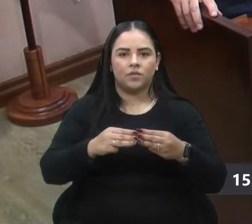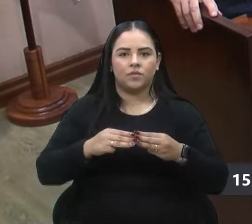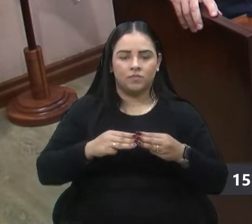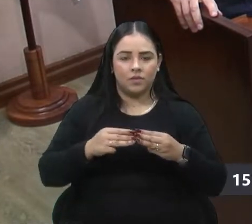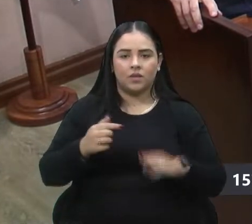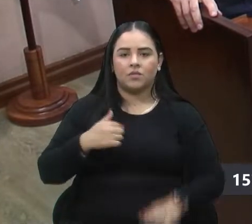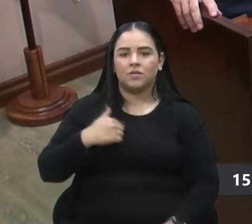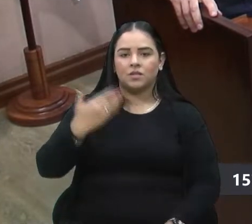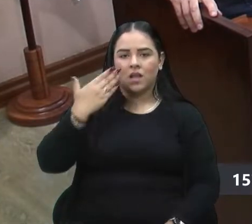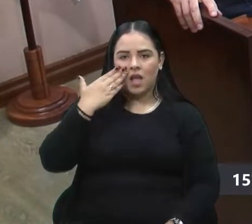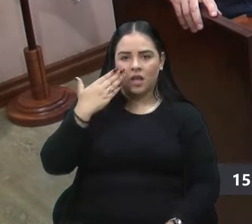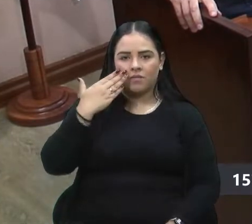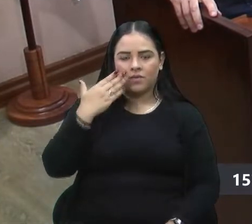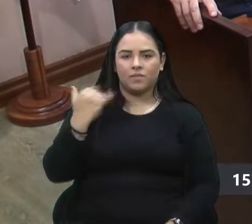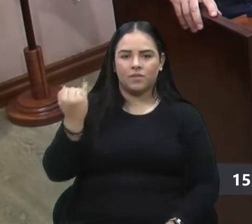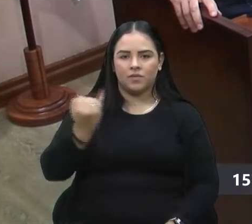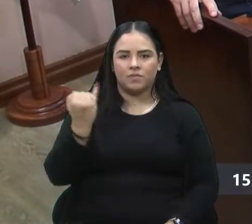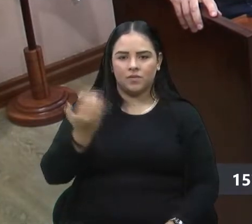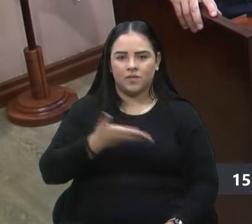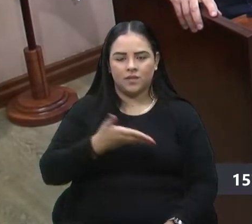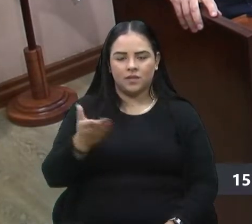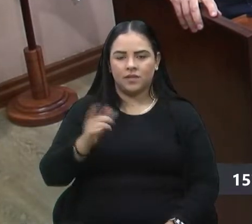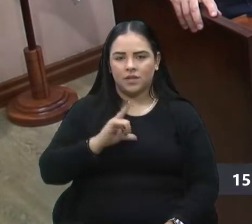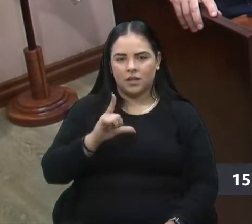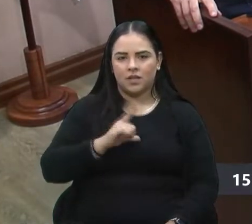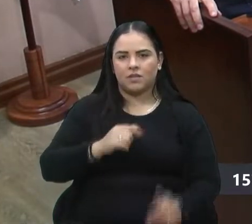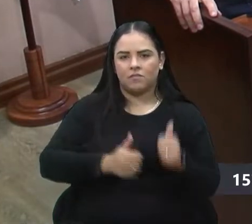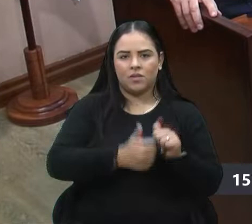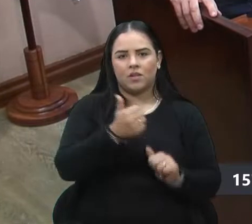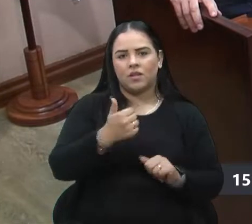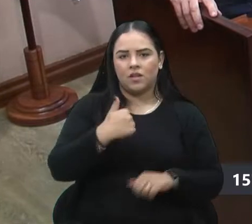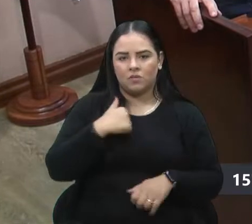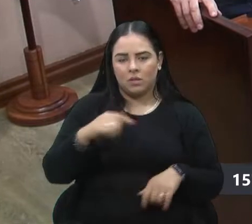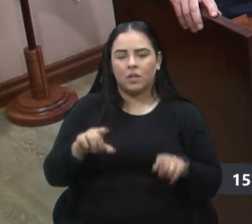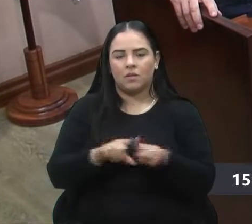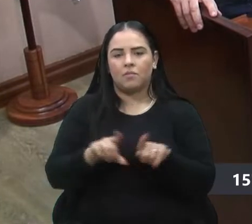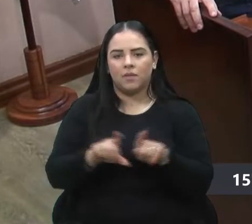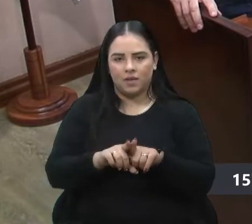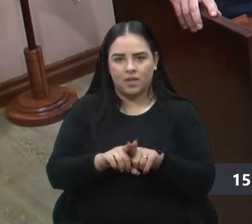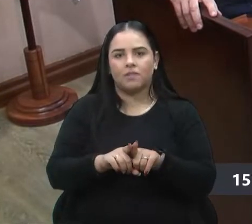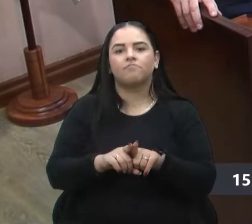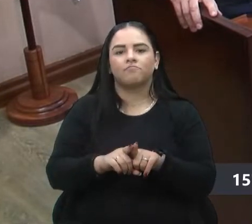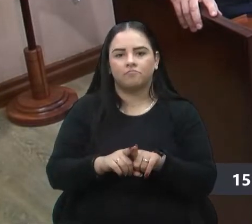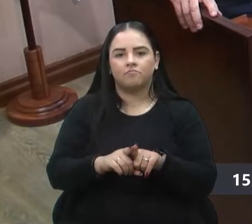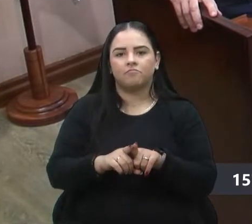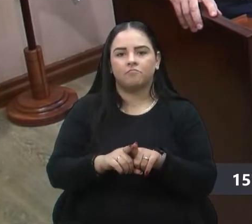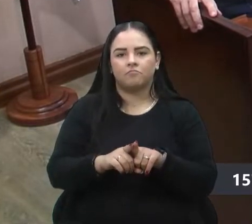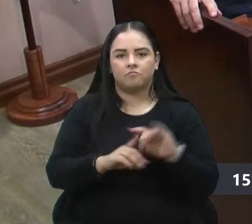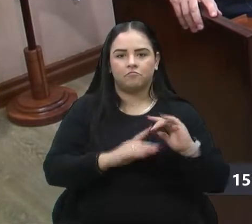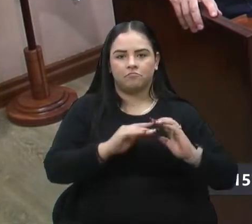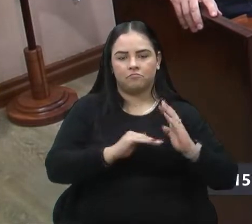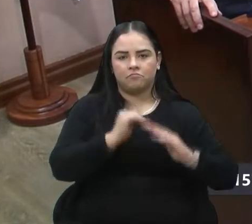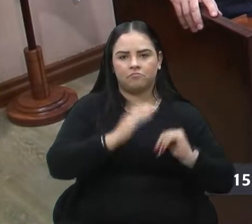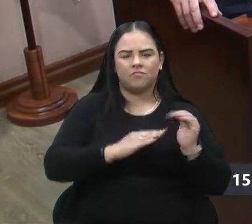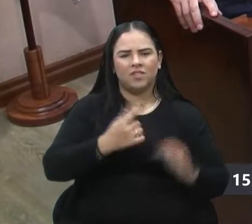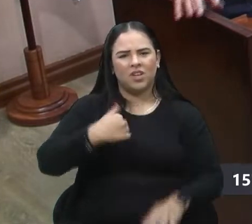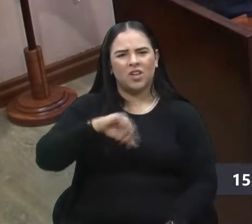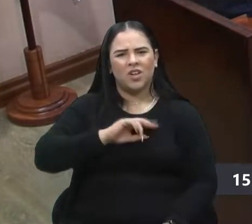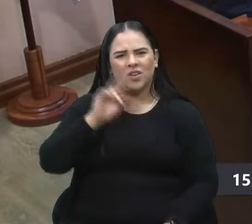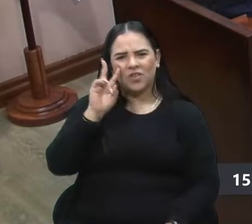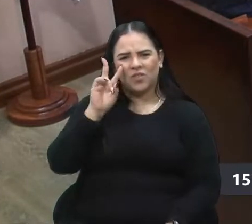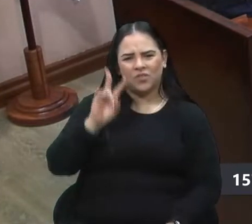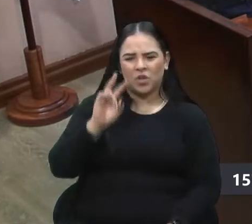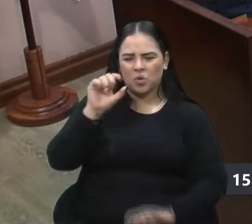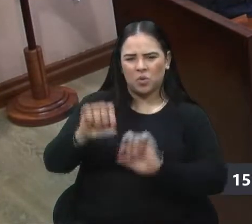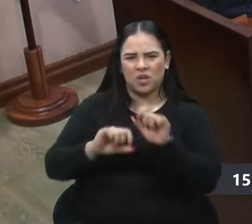da importância que tem para vocês o esporte também sou aqui também e e a gente vê o discurso que o